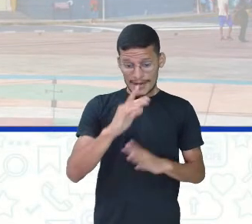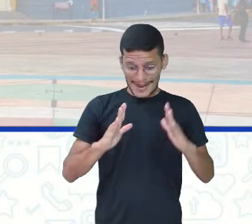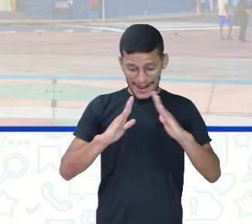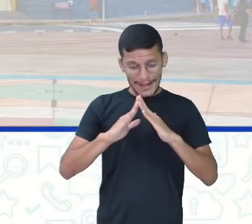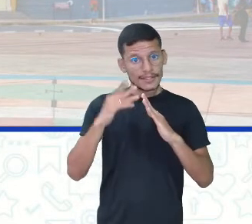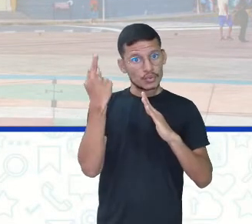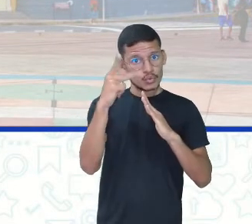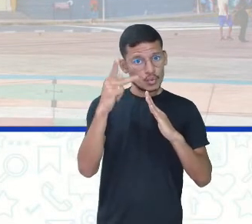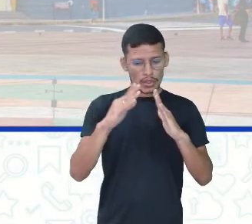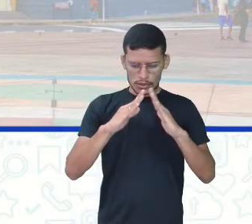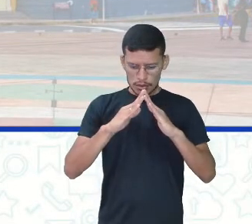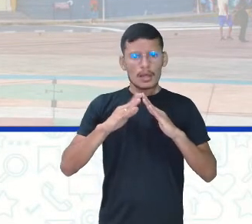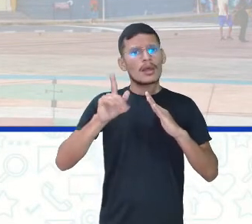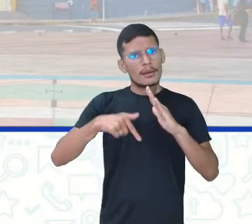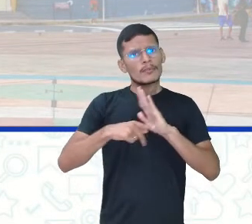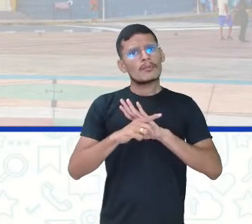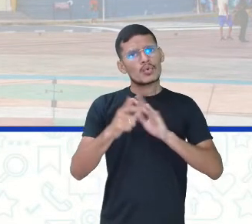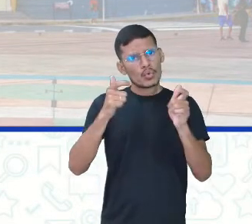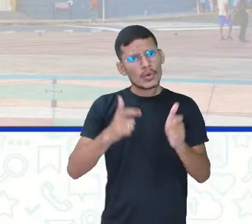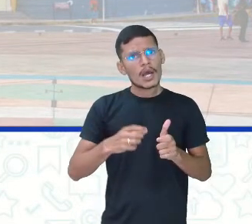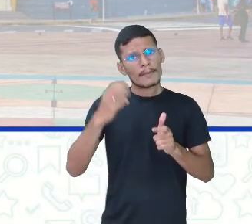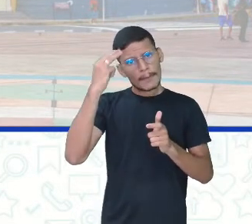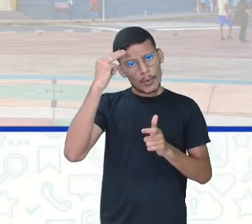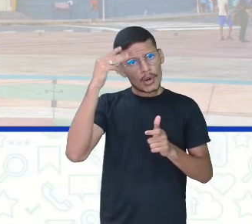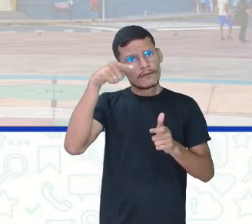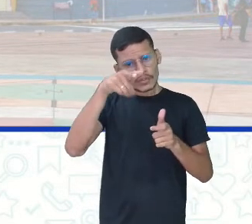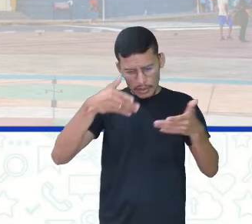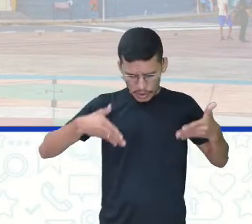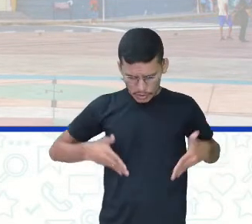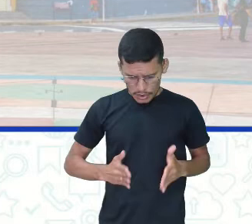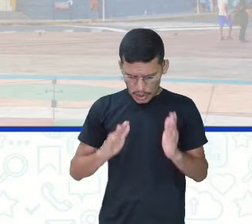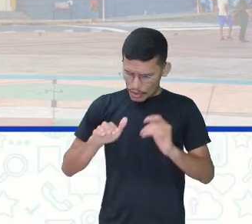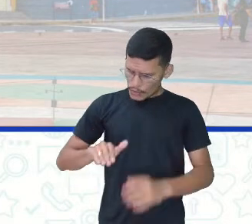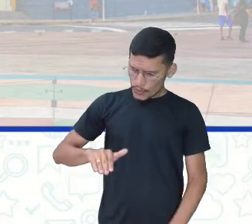você nasceu é um lugar de memória, onde você nasceu, onde você cresceu, né?